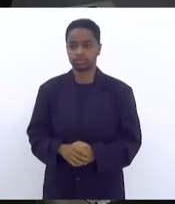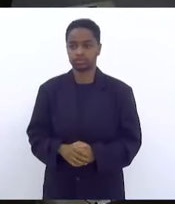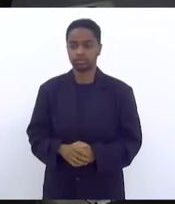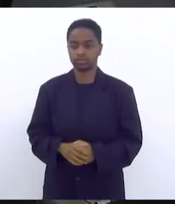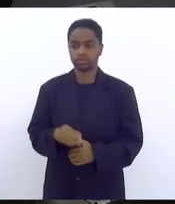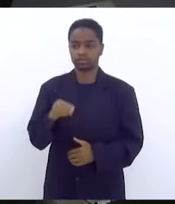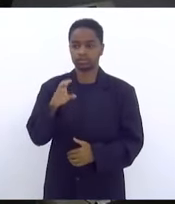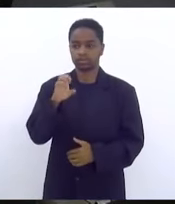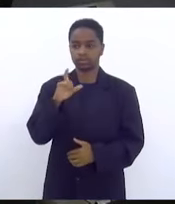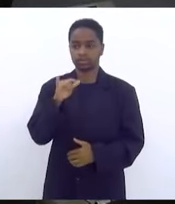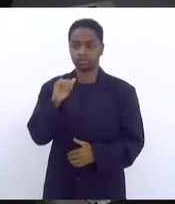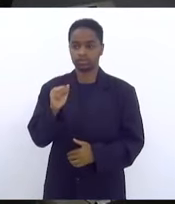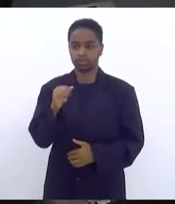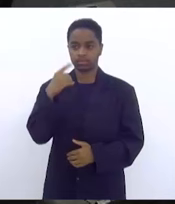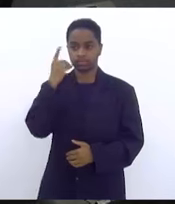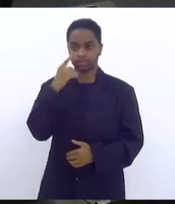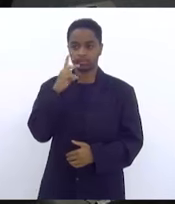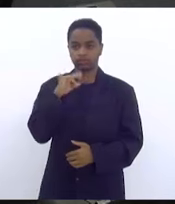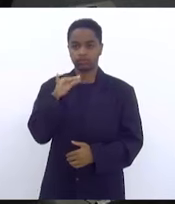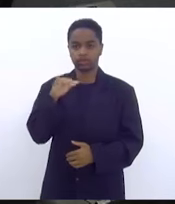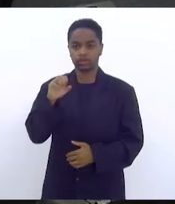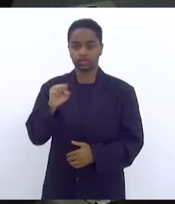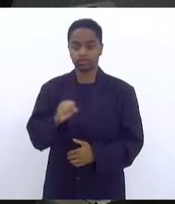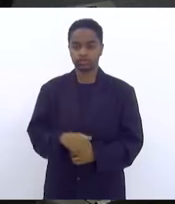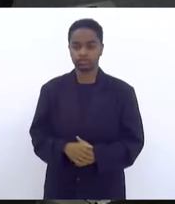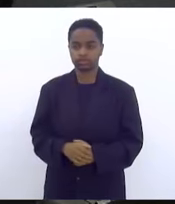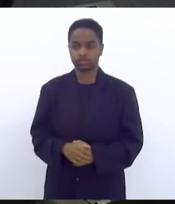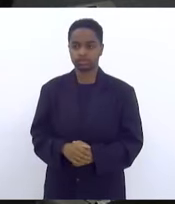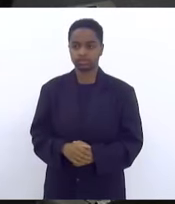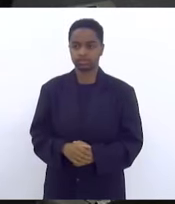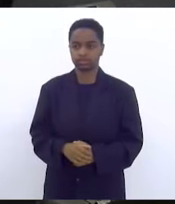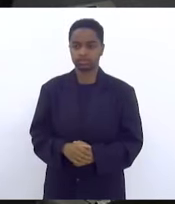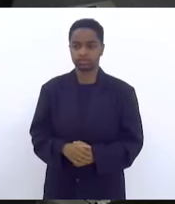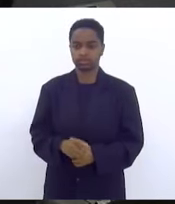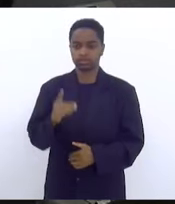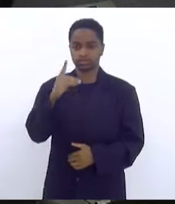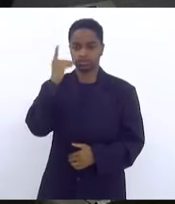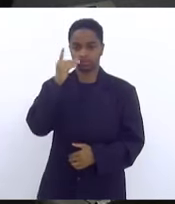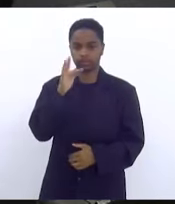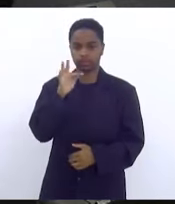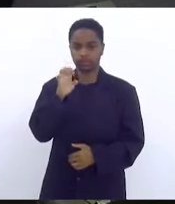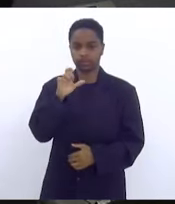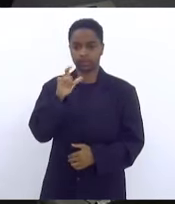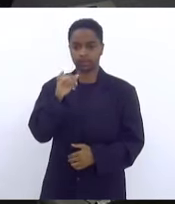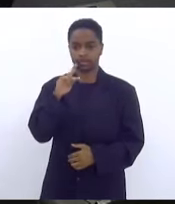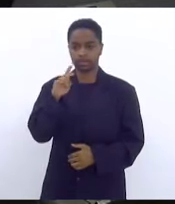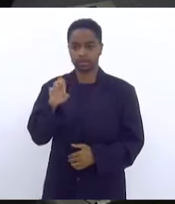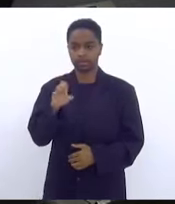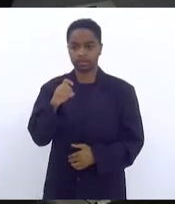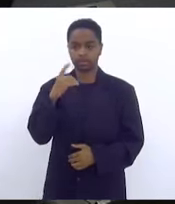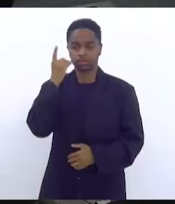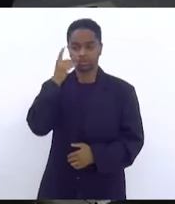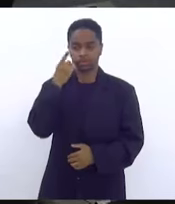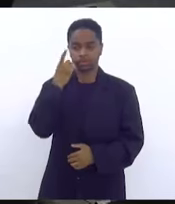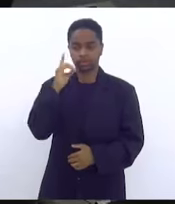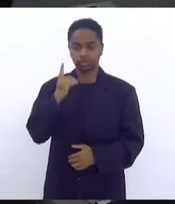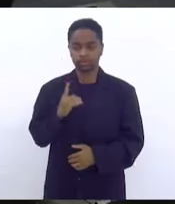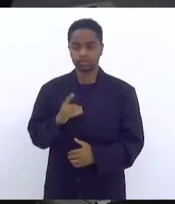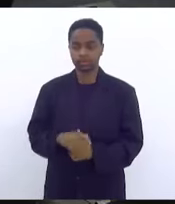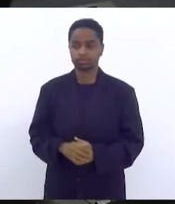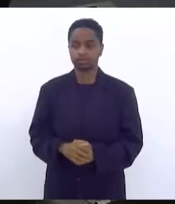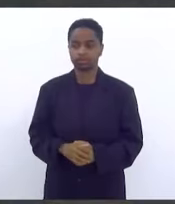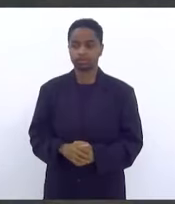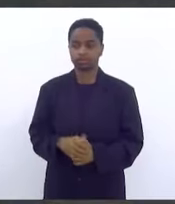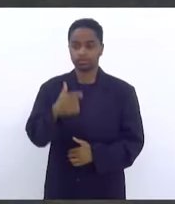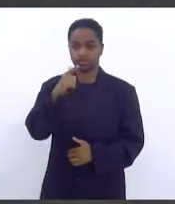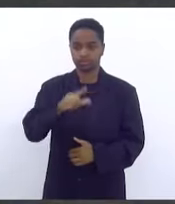Deputada Célia Jordão, deputado Vinícius Cozolino. Deputado Felipe Soares, deputado Dani Balbi.